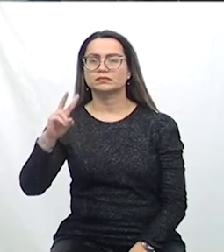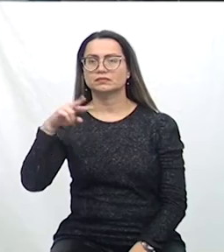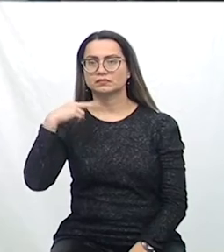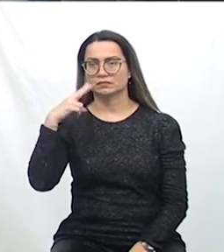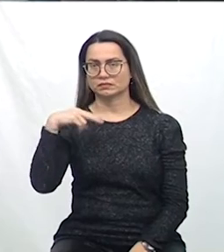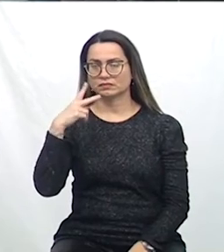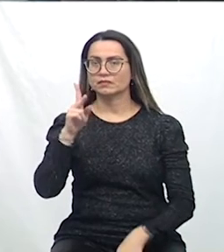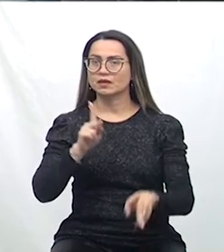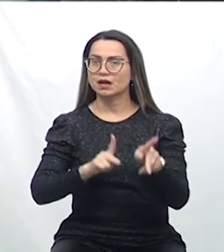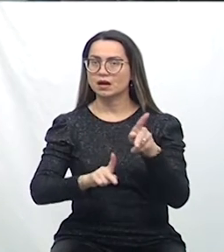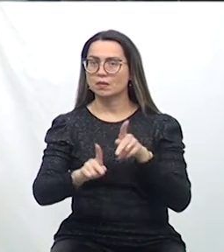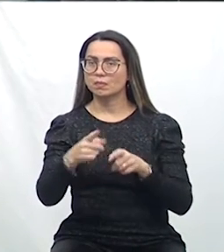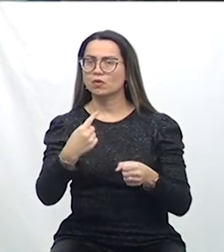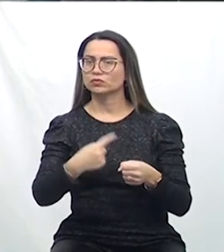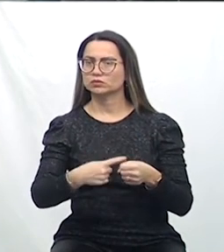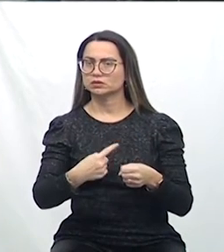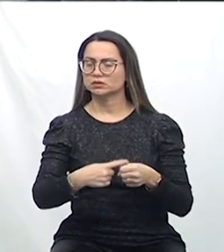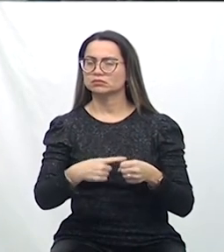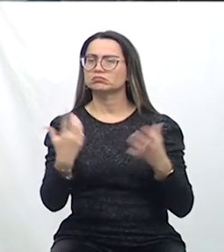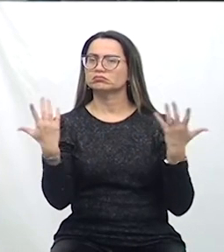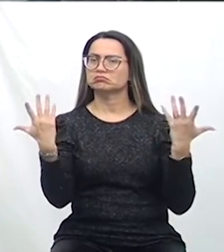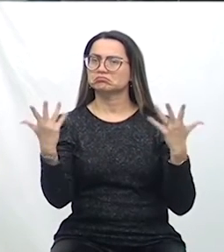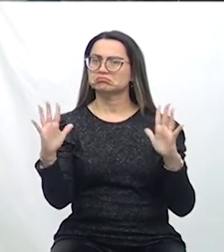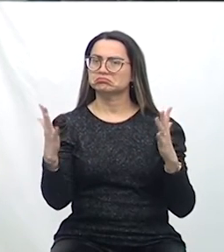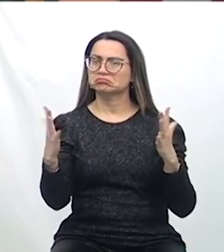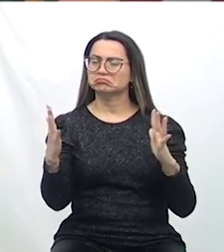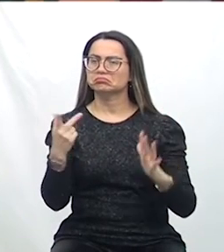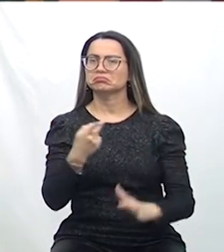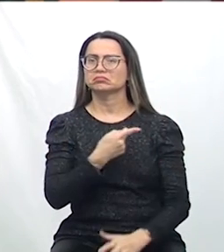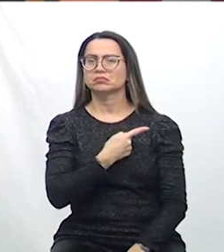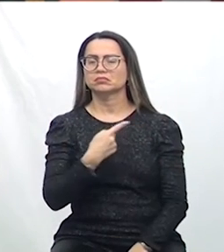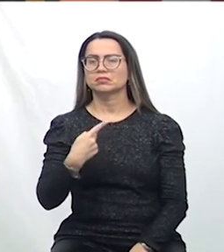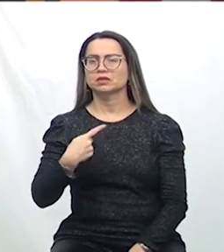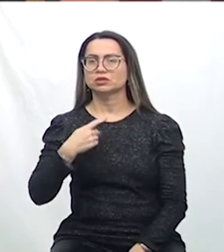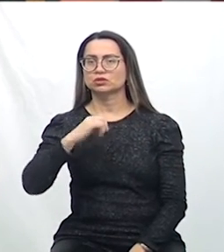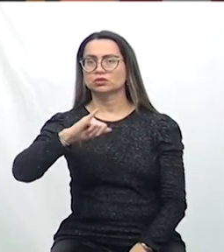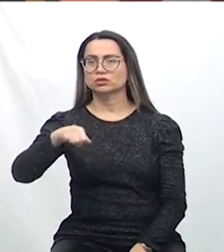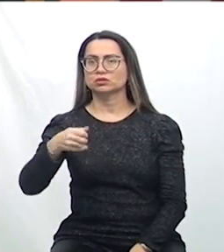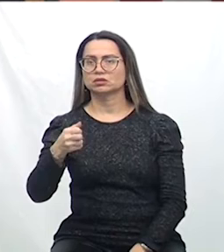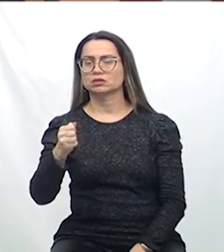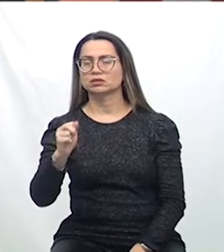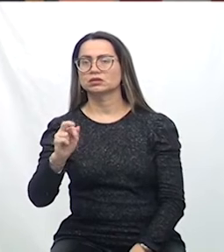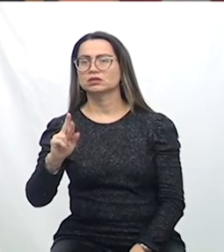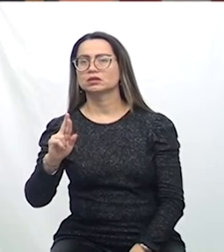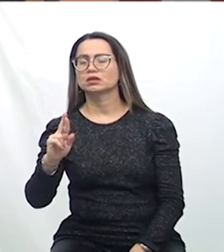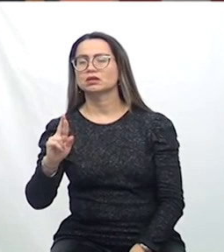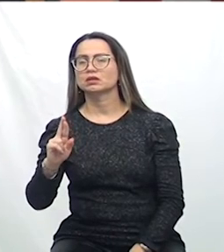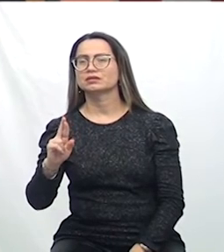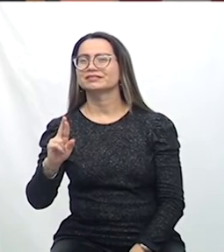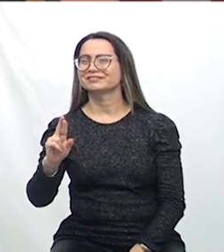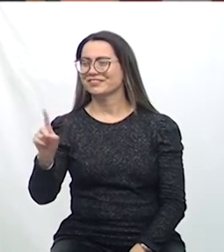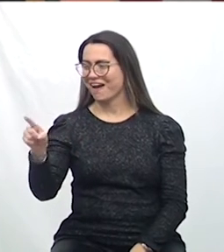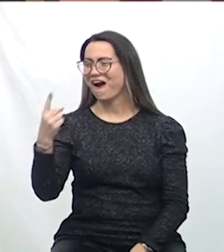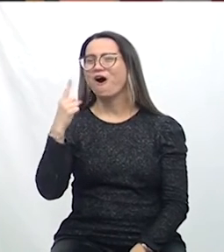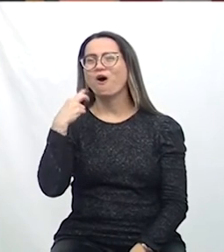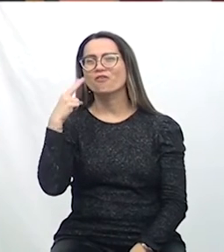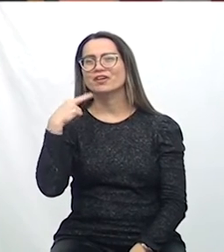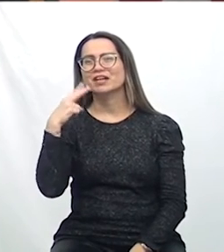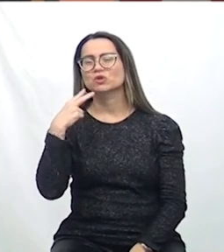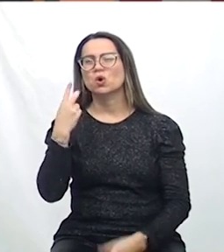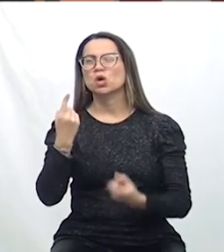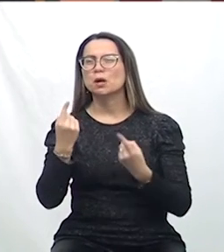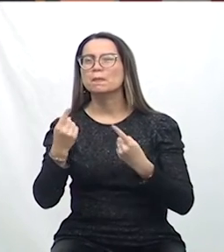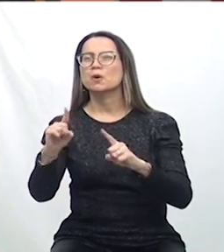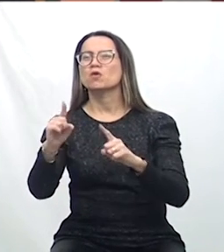população da nossa cidade, parabéns, vereador Pastor Jair. Pastor Jair foi um dos vereadores que provocou a discussão nessa casa através